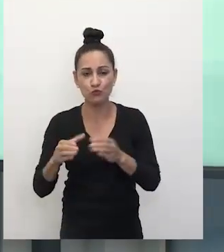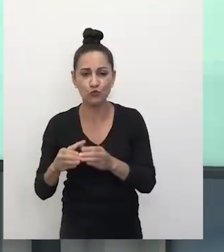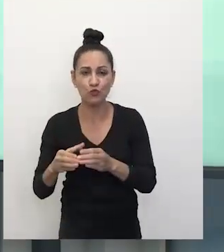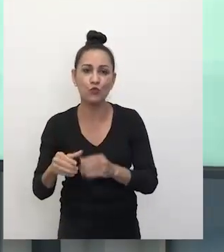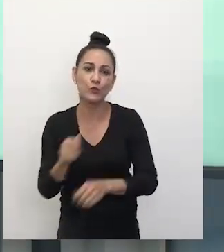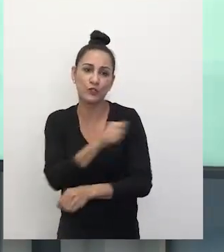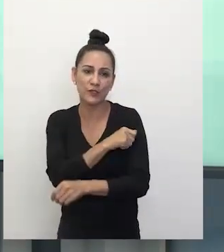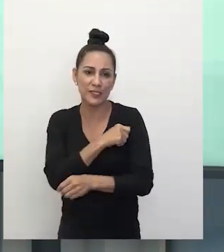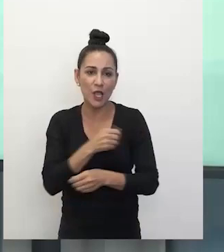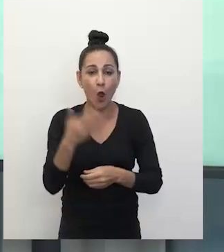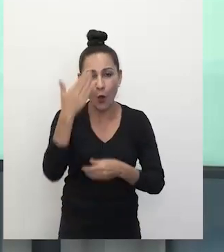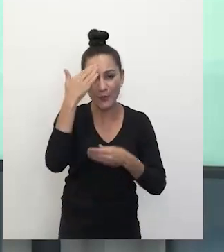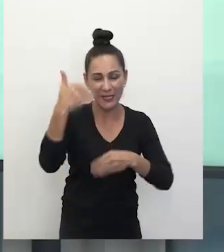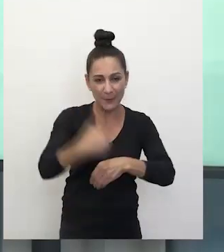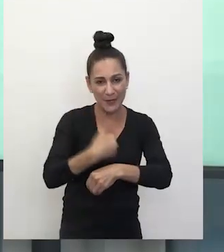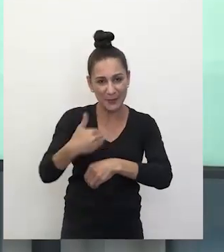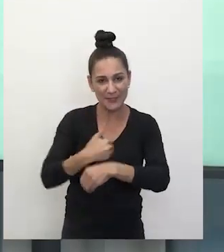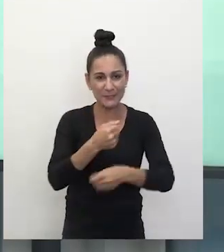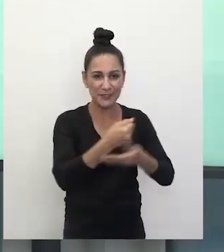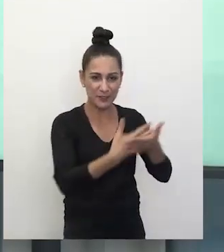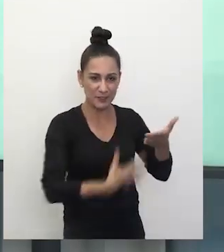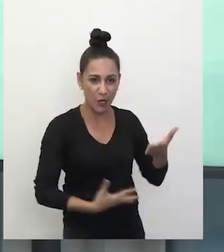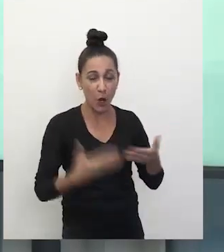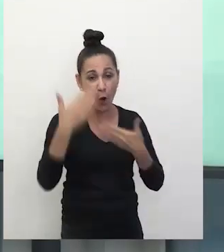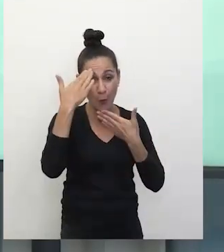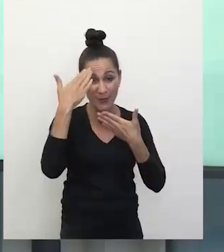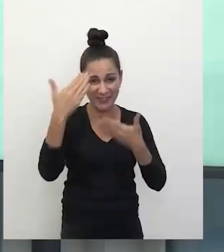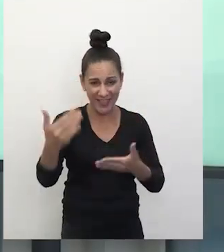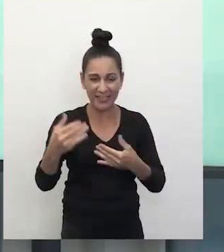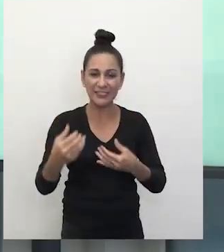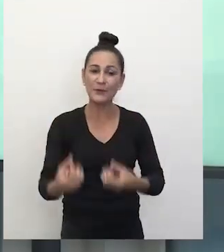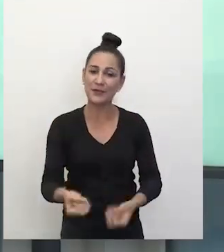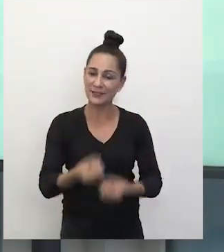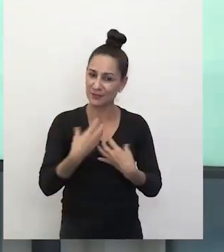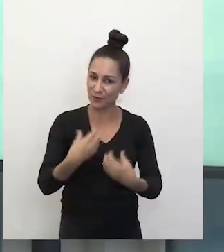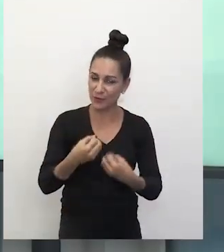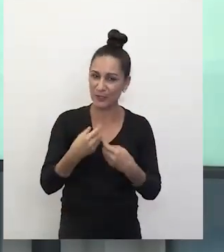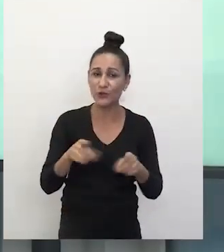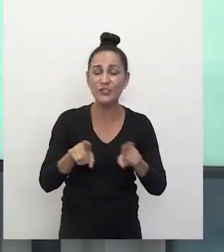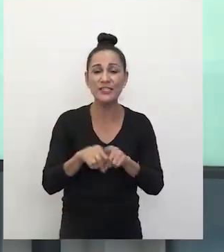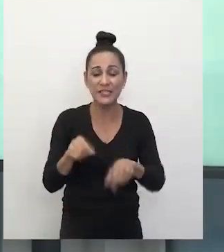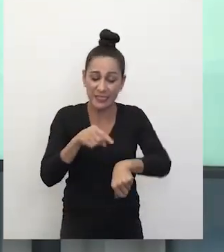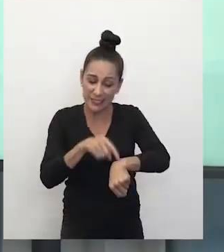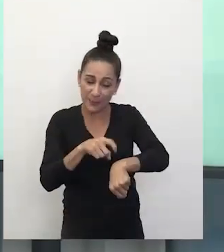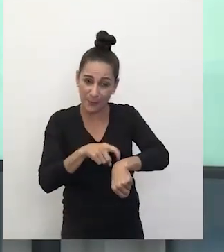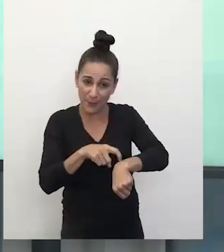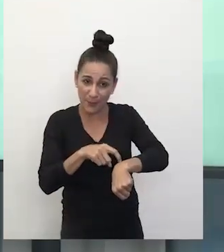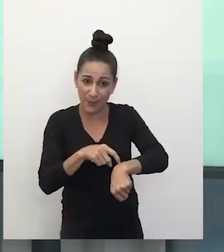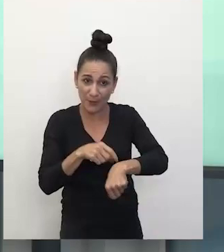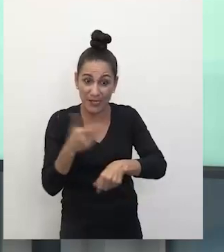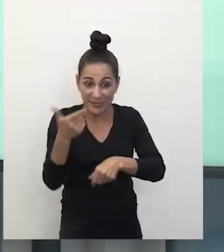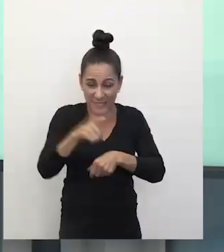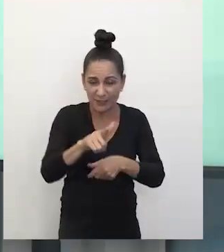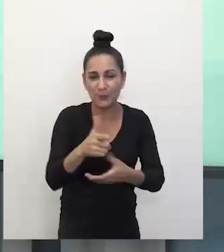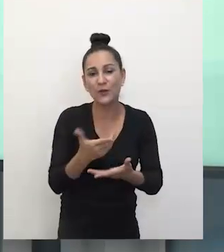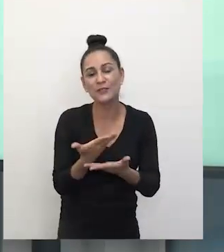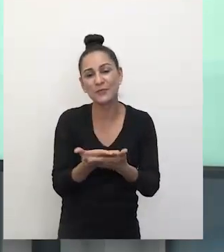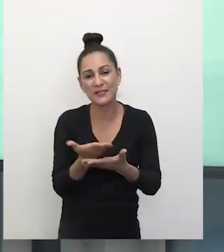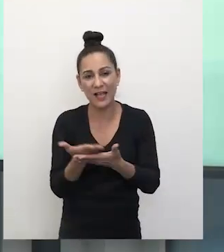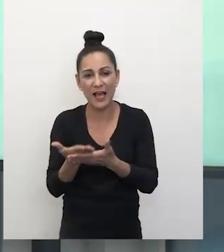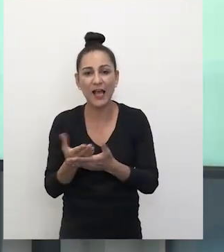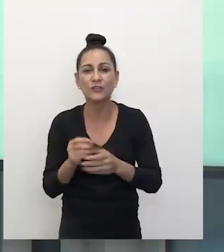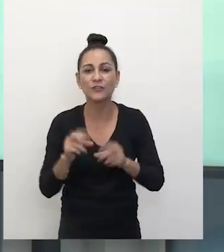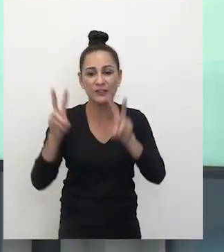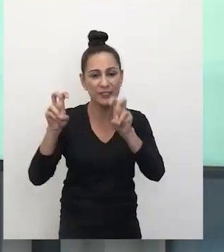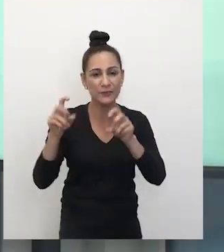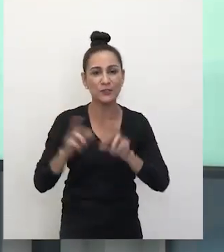obrigado aí pela participação do chat Obrigado aí pelas informações aí daqui a pouco da próximas aulas a gente vai